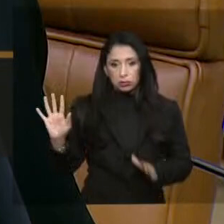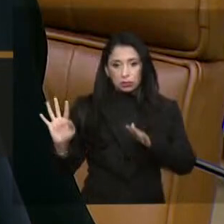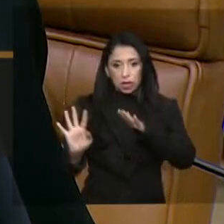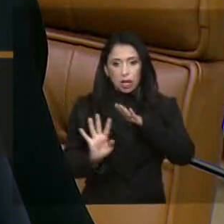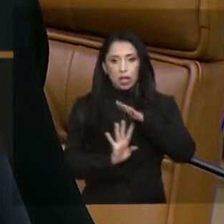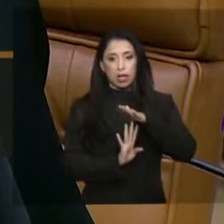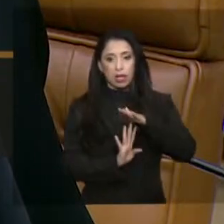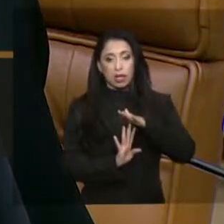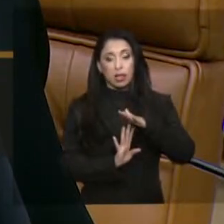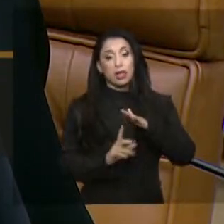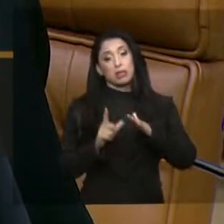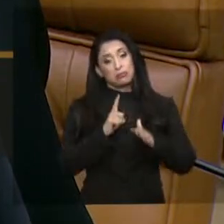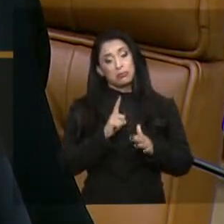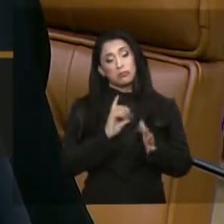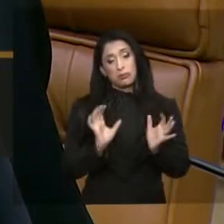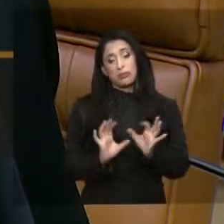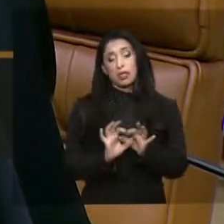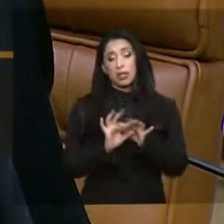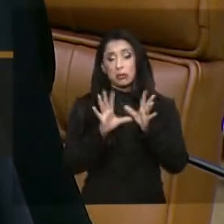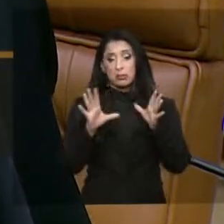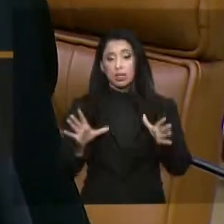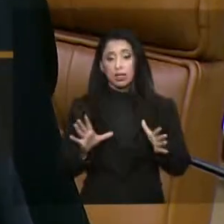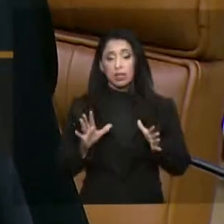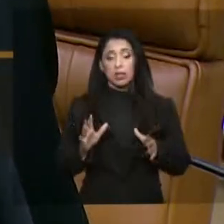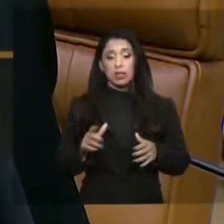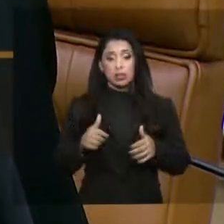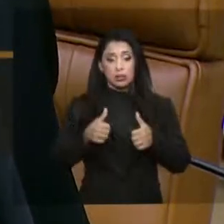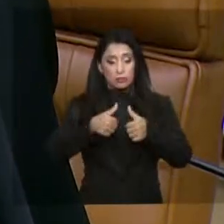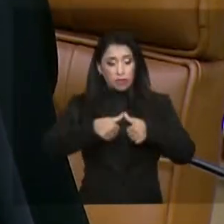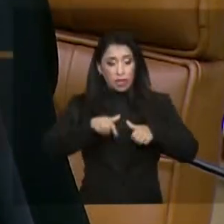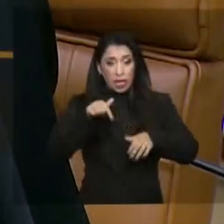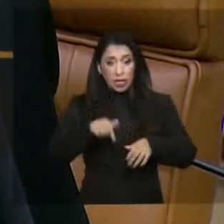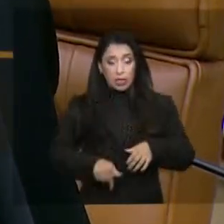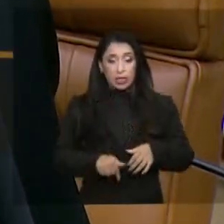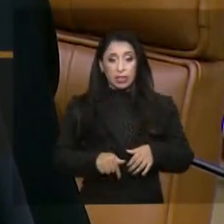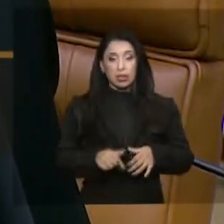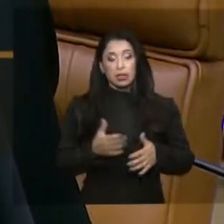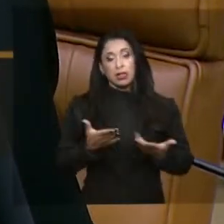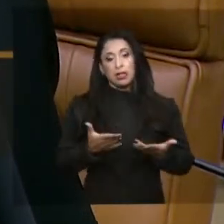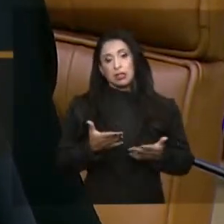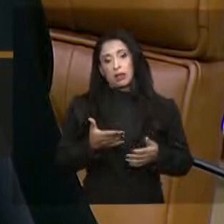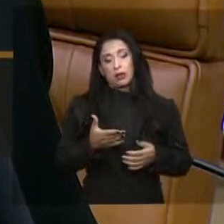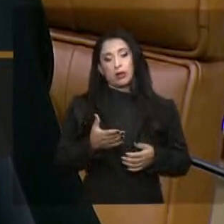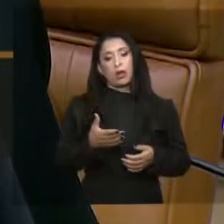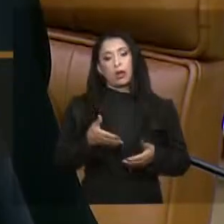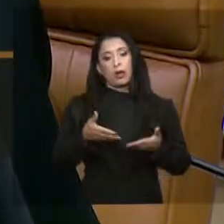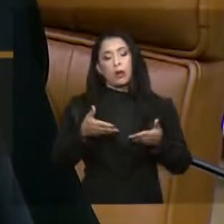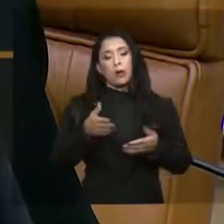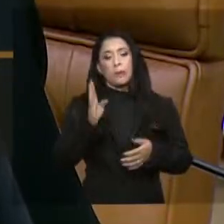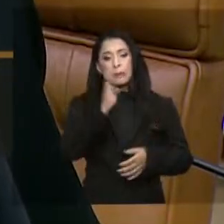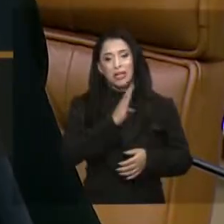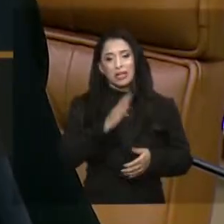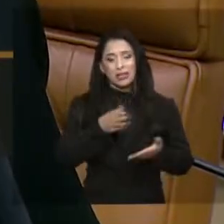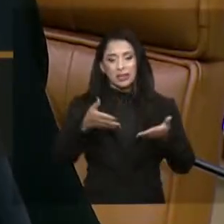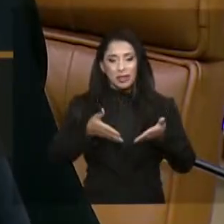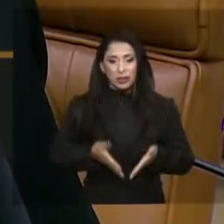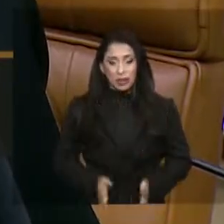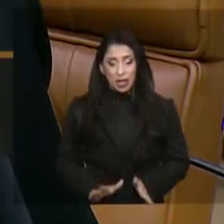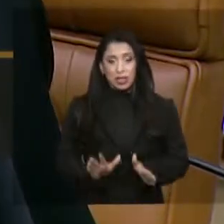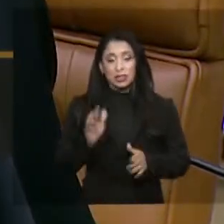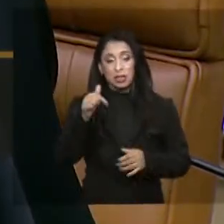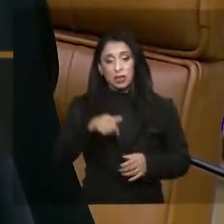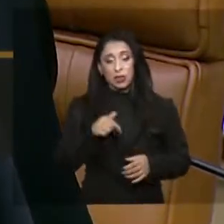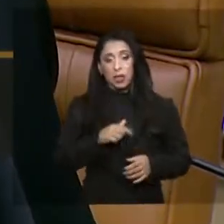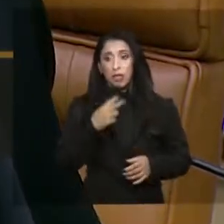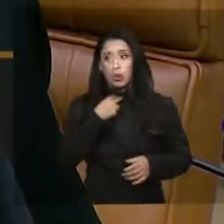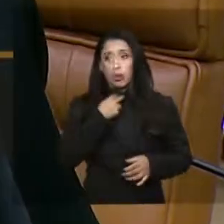permite essa extraterritorialidade, uma vez que o brasileiro nato não pode, sim, ser extraditado, e o naturalizado só muito